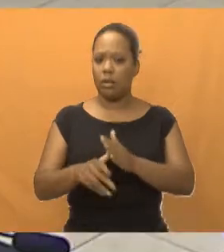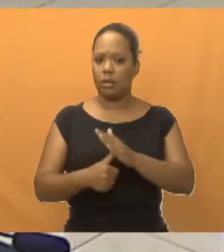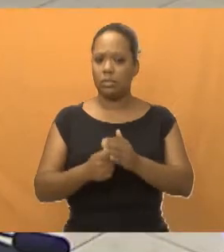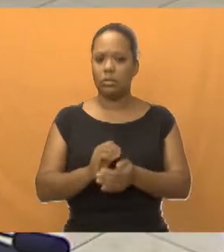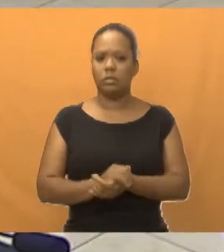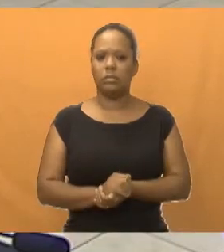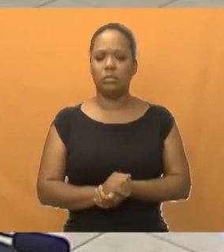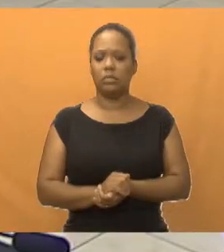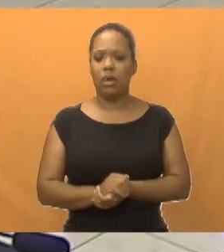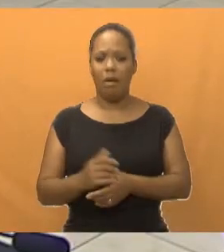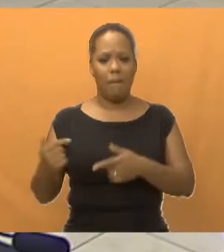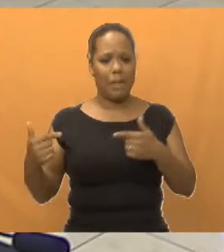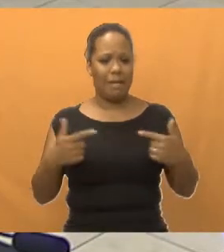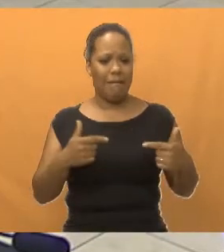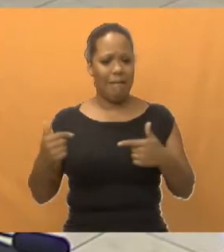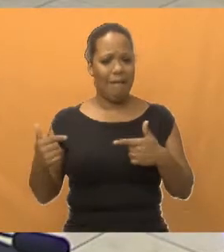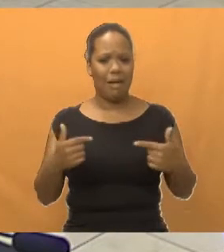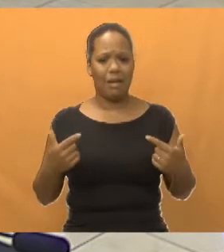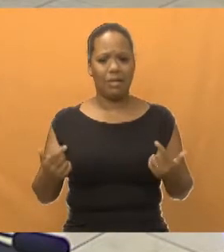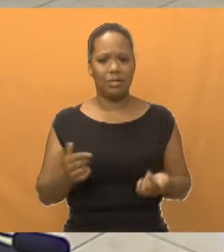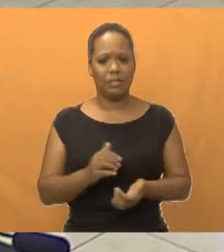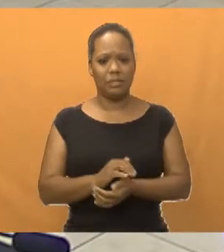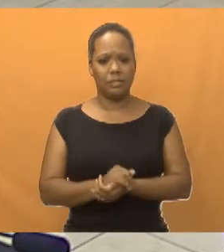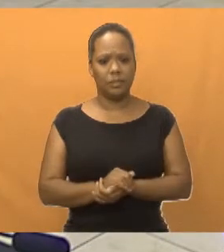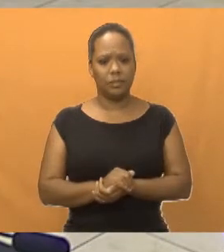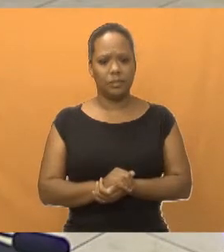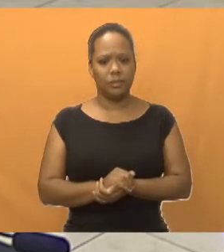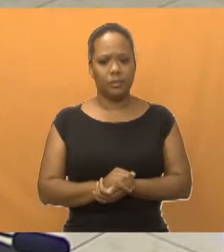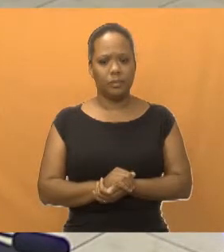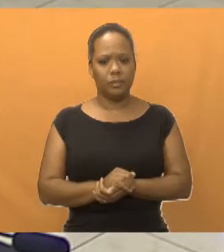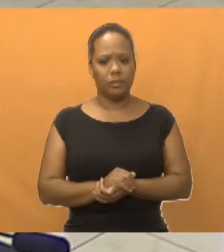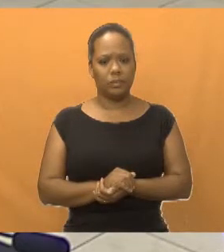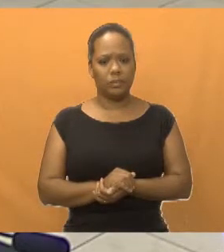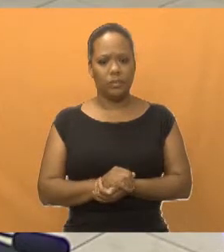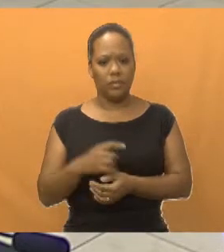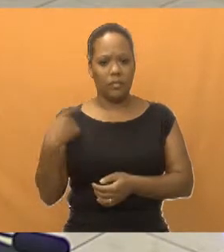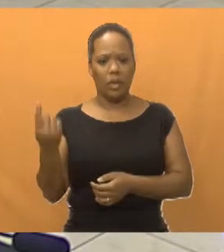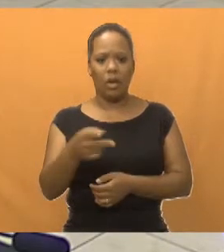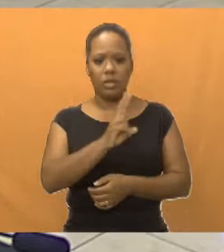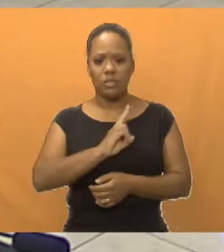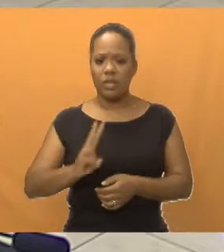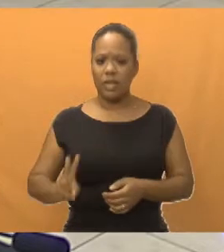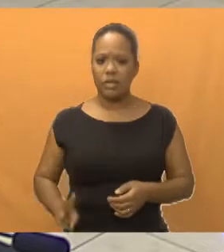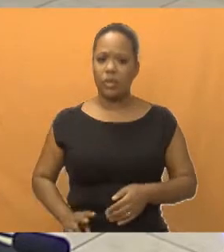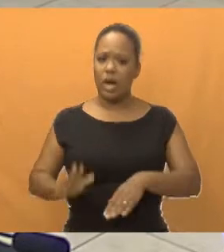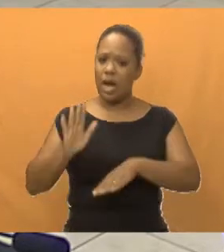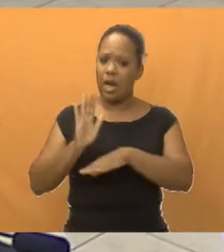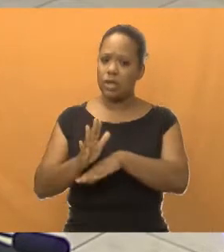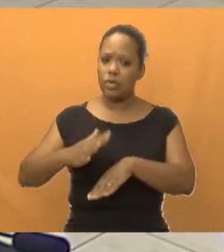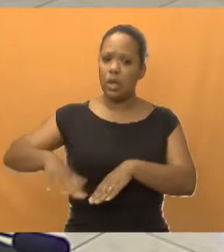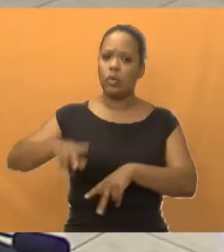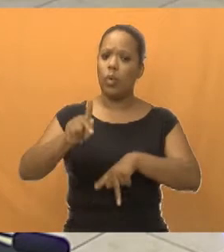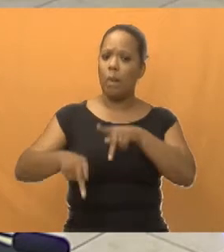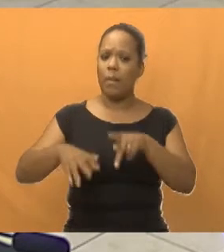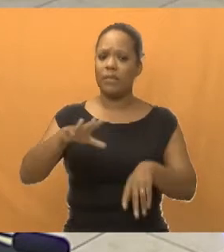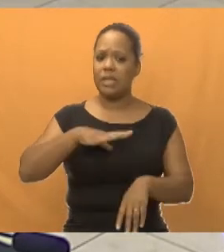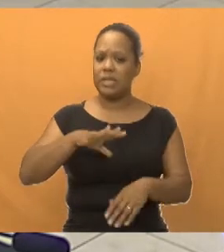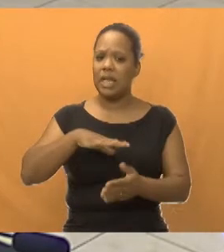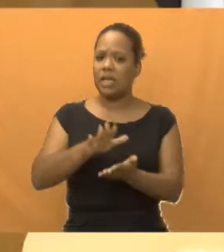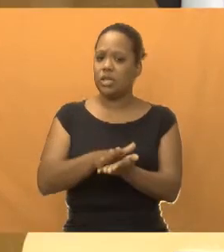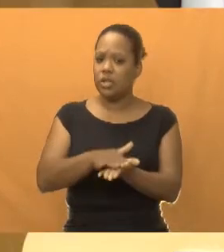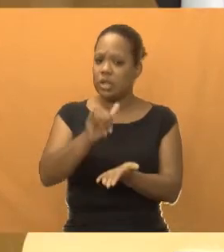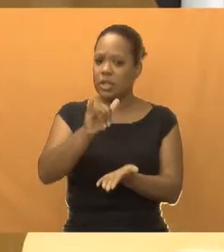acaba virando uma guerra aqui, gente. Então, pelo amor de Deus, eu acho que está todos os vereadores aqui em prol das pessoas de Jacaraí, em prol da